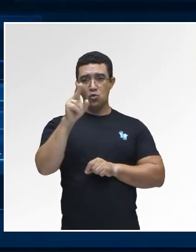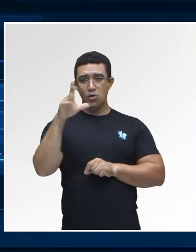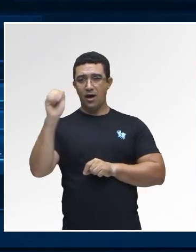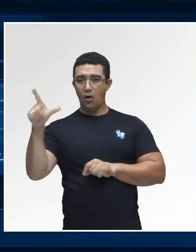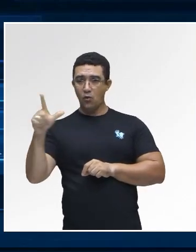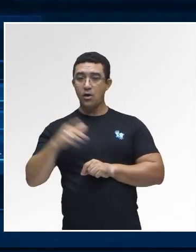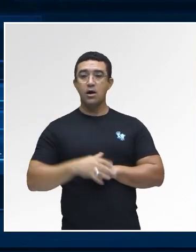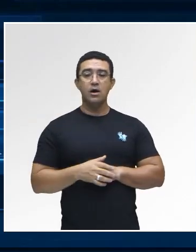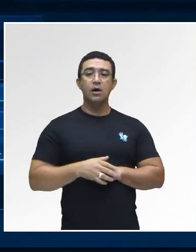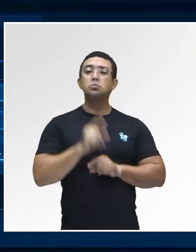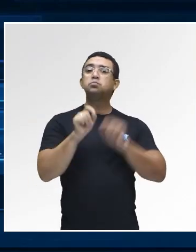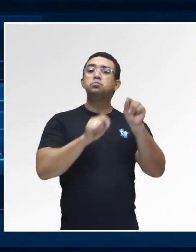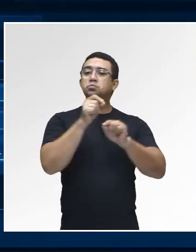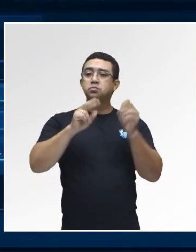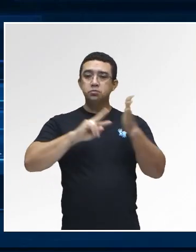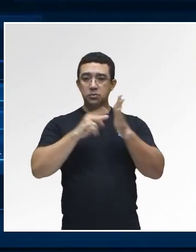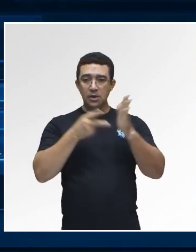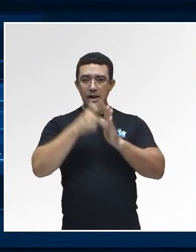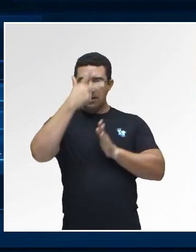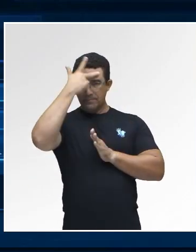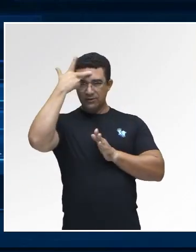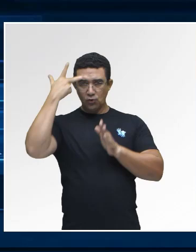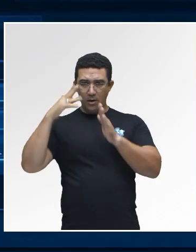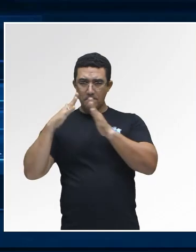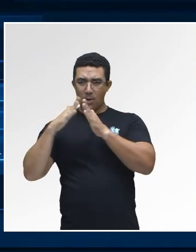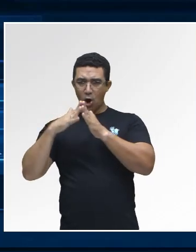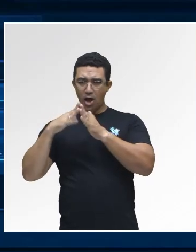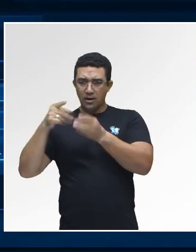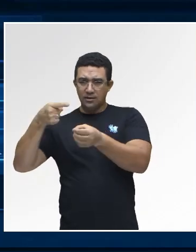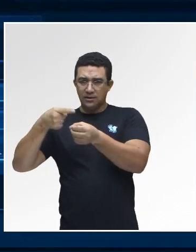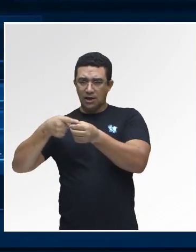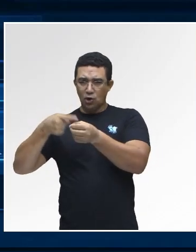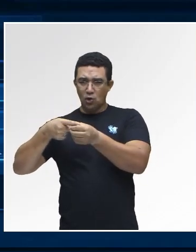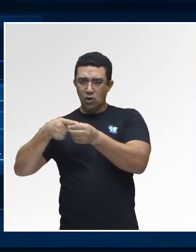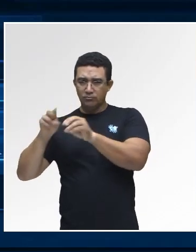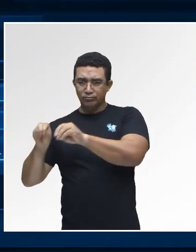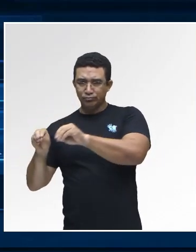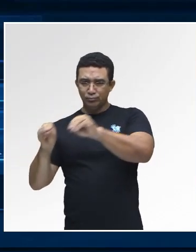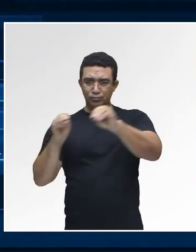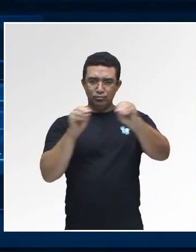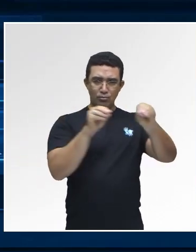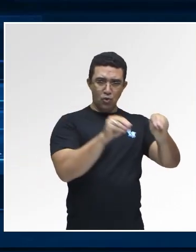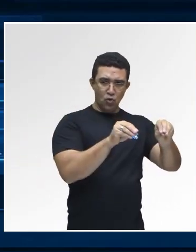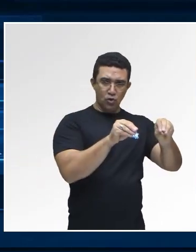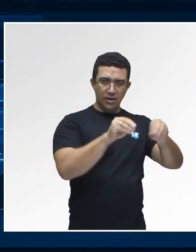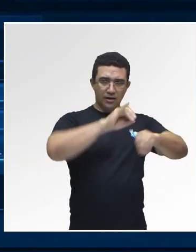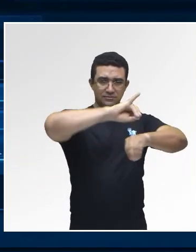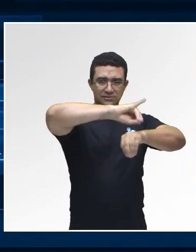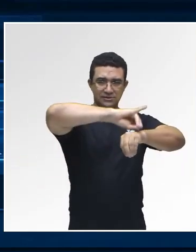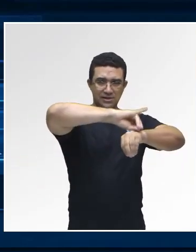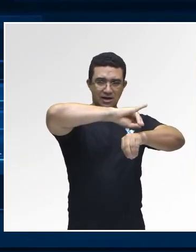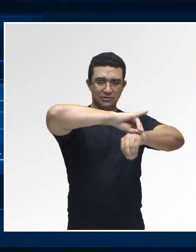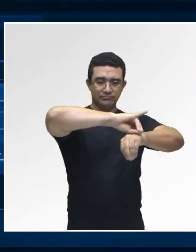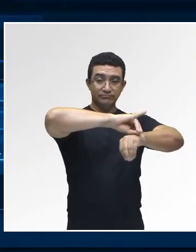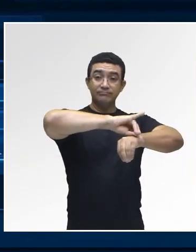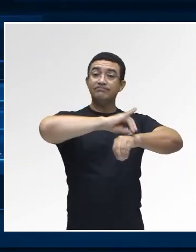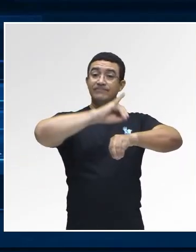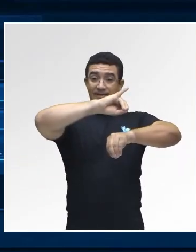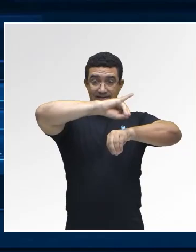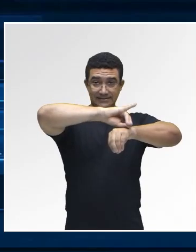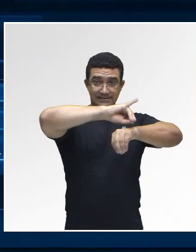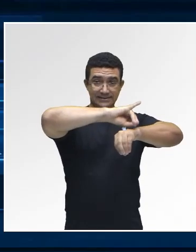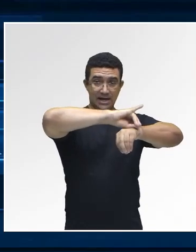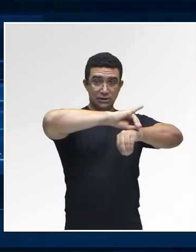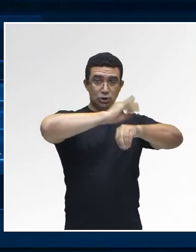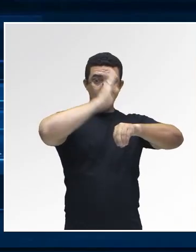interior para as cidades. Então, o que vai acontecer? As cidades vão sofrer um inchaço, as cidades